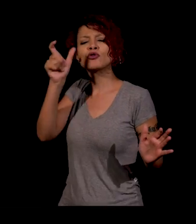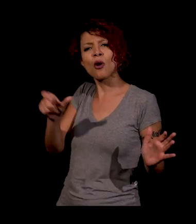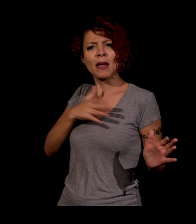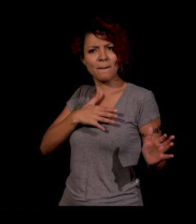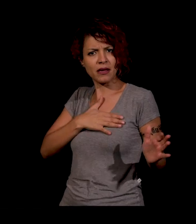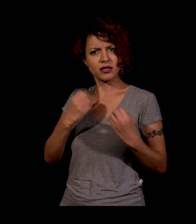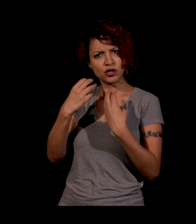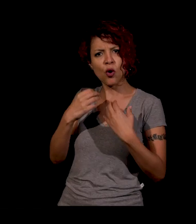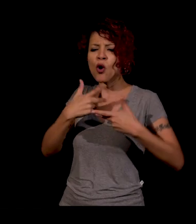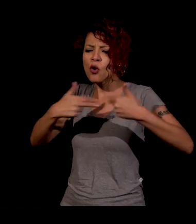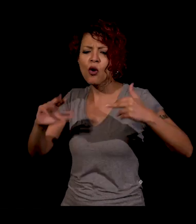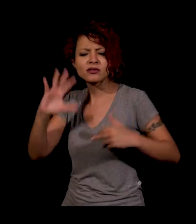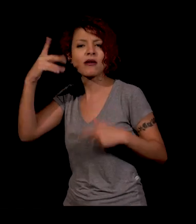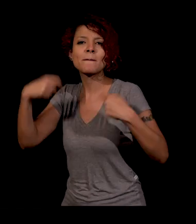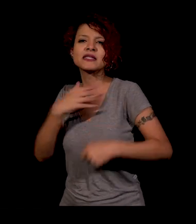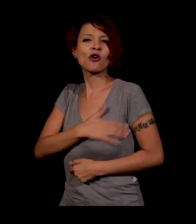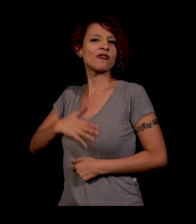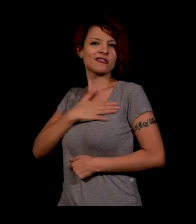assim, a gente tem que gostar de tudo que acontece.